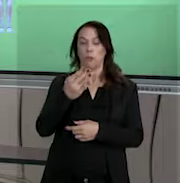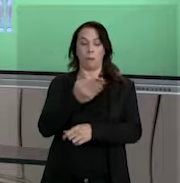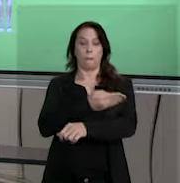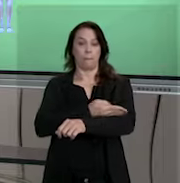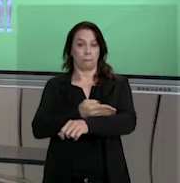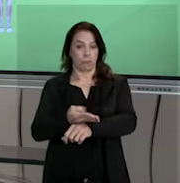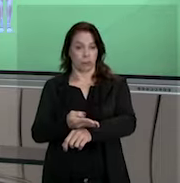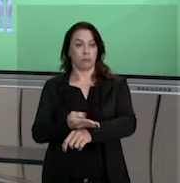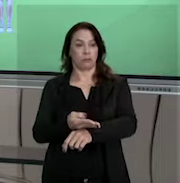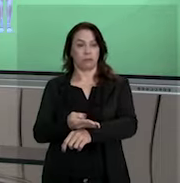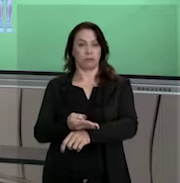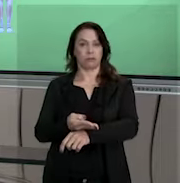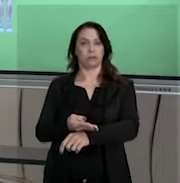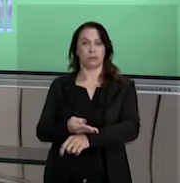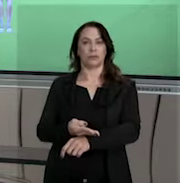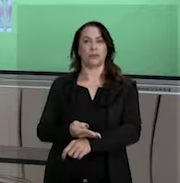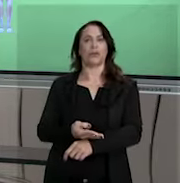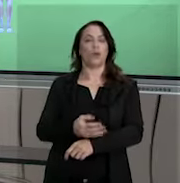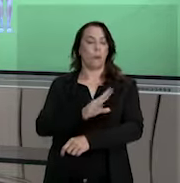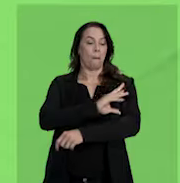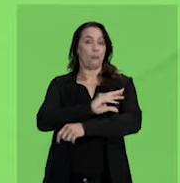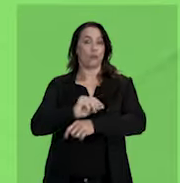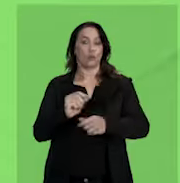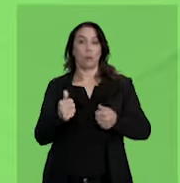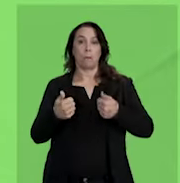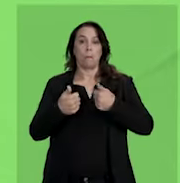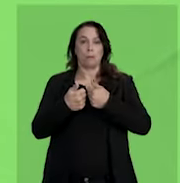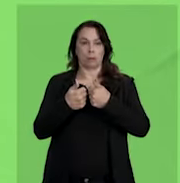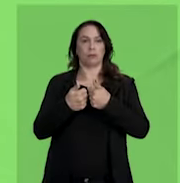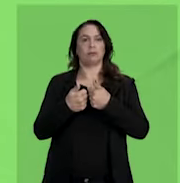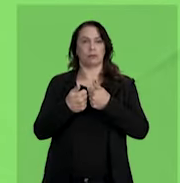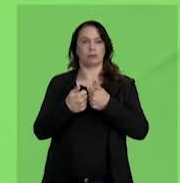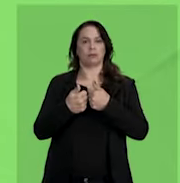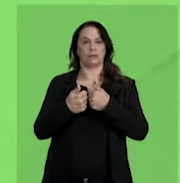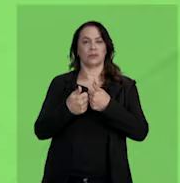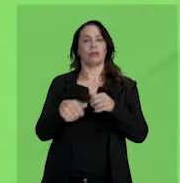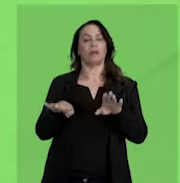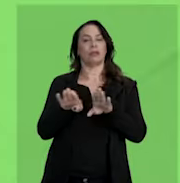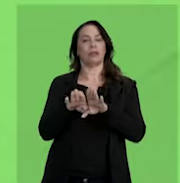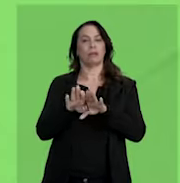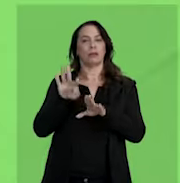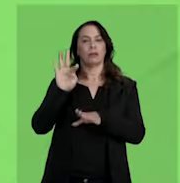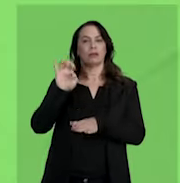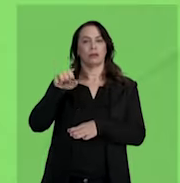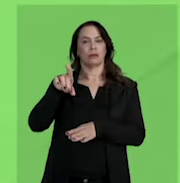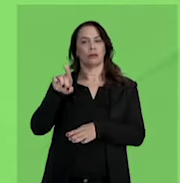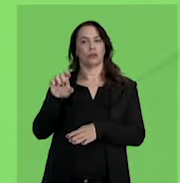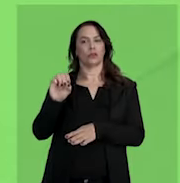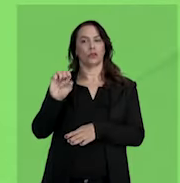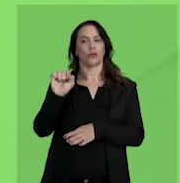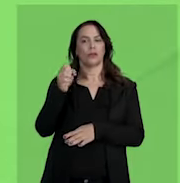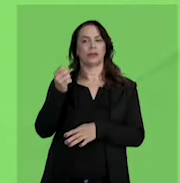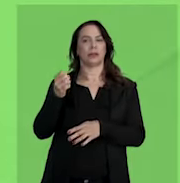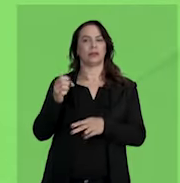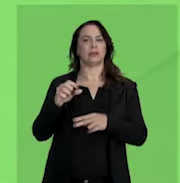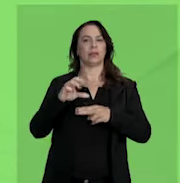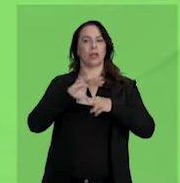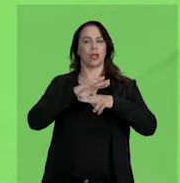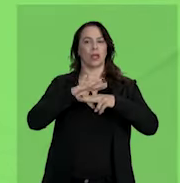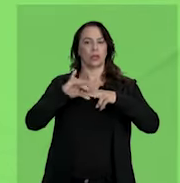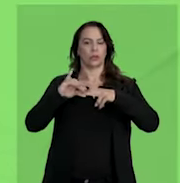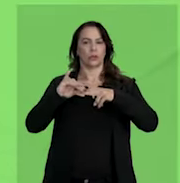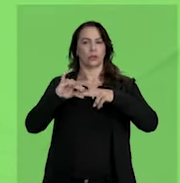branco, né, próximo à musculatura. A gente vai ter os ligamentos e os tendões que vão fazer a ligação entre